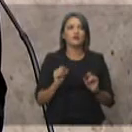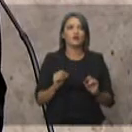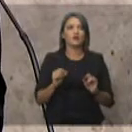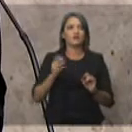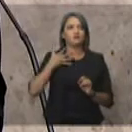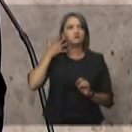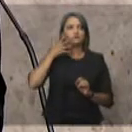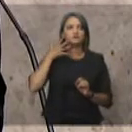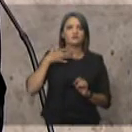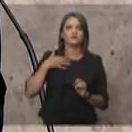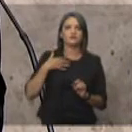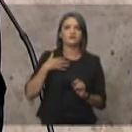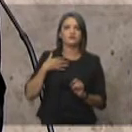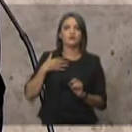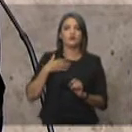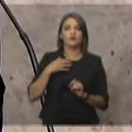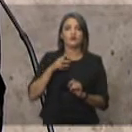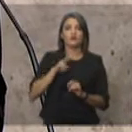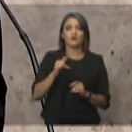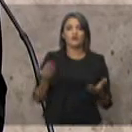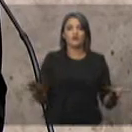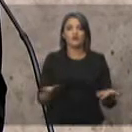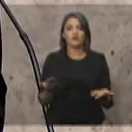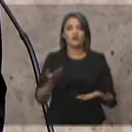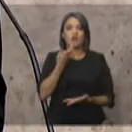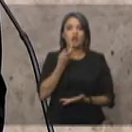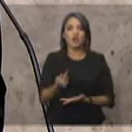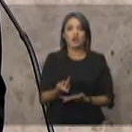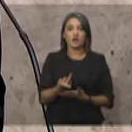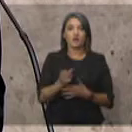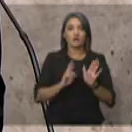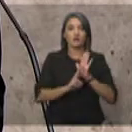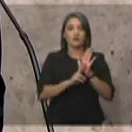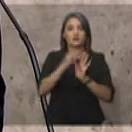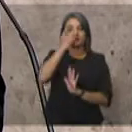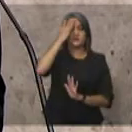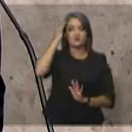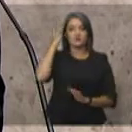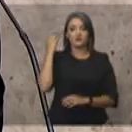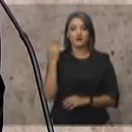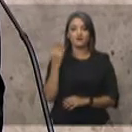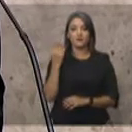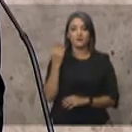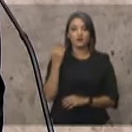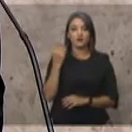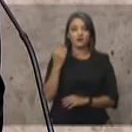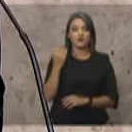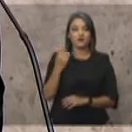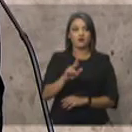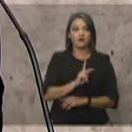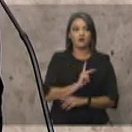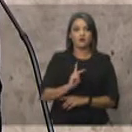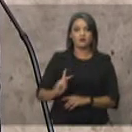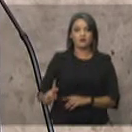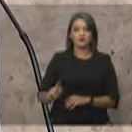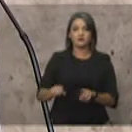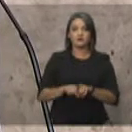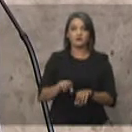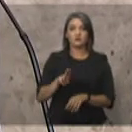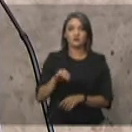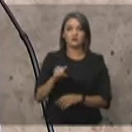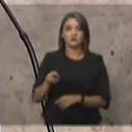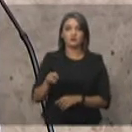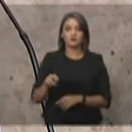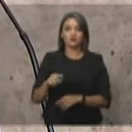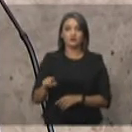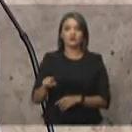curia. E falará agora, pelos interessados, Presidente da República e União, o